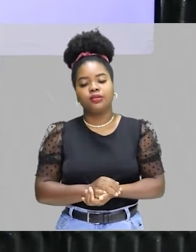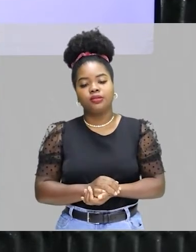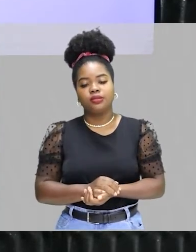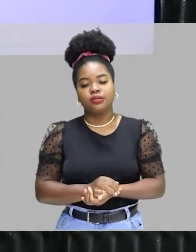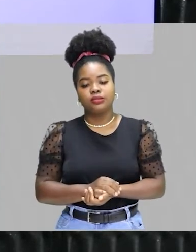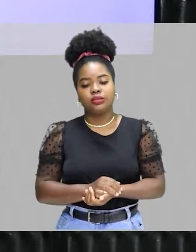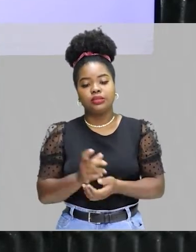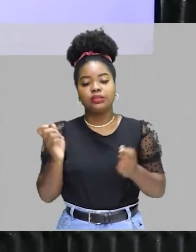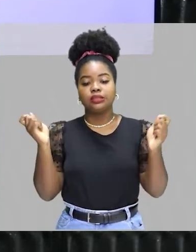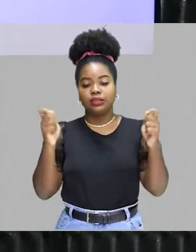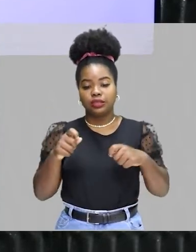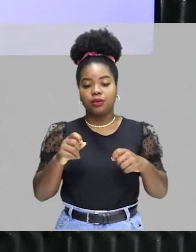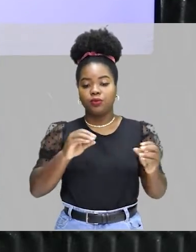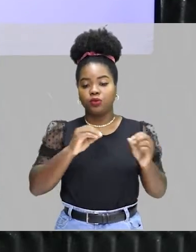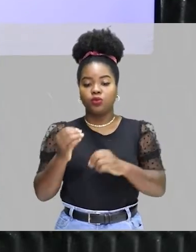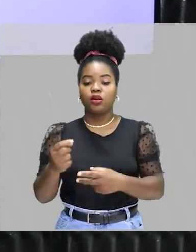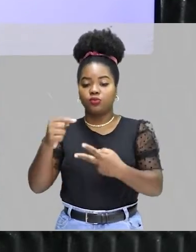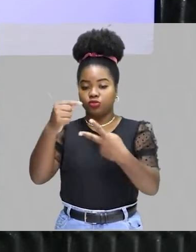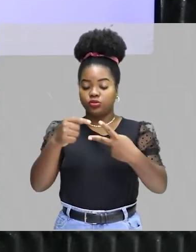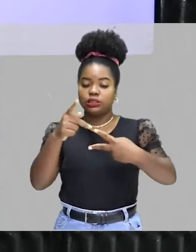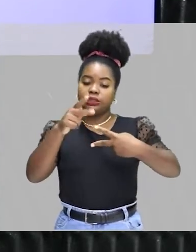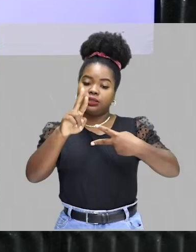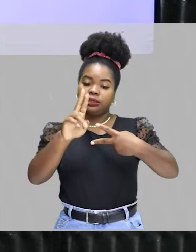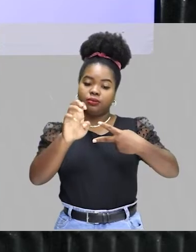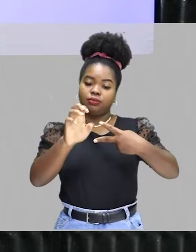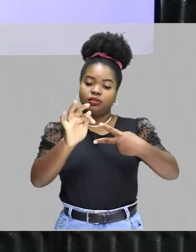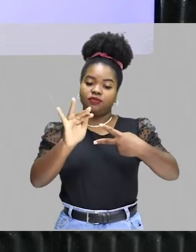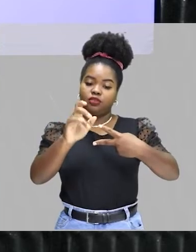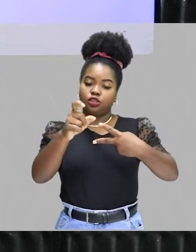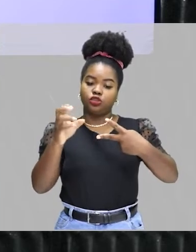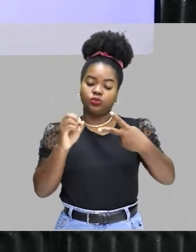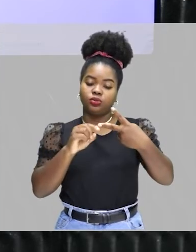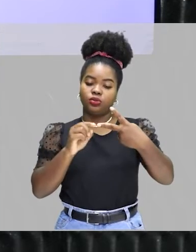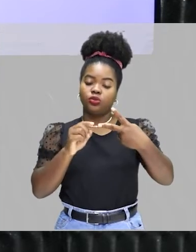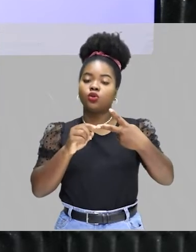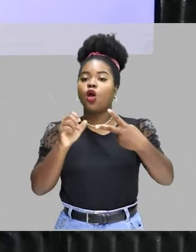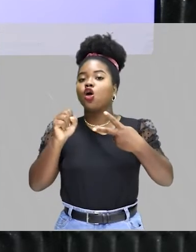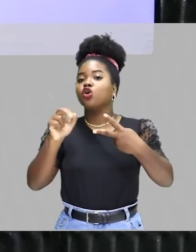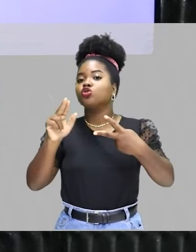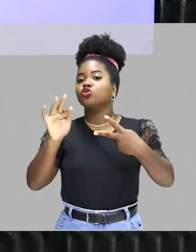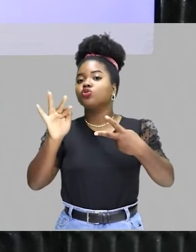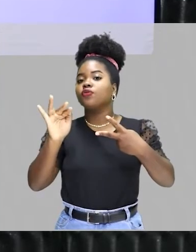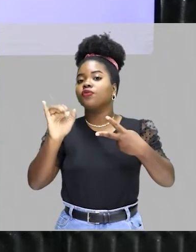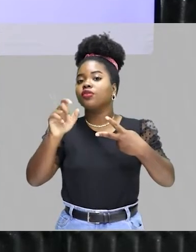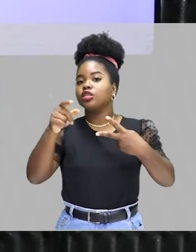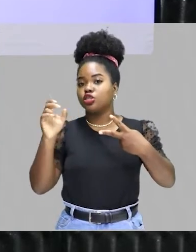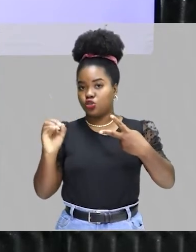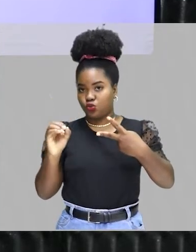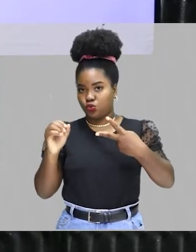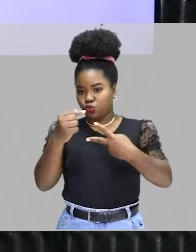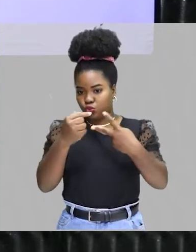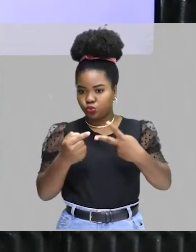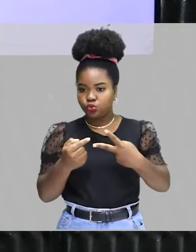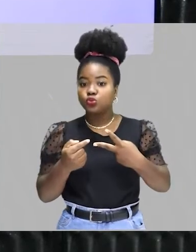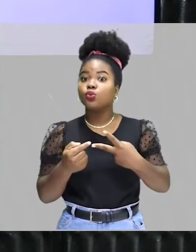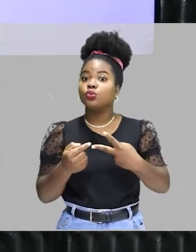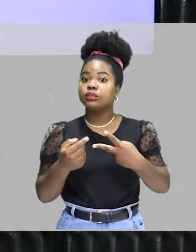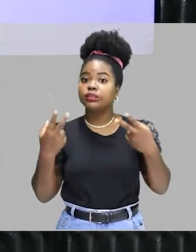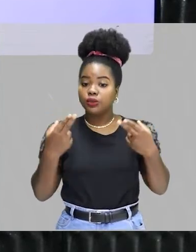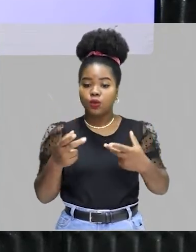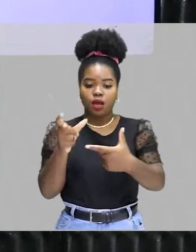um sufixo ao mesmo tempo numa palavra. Aí eu vou chamar de derivação prefixal e